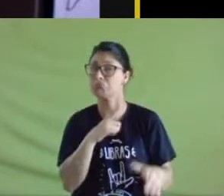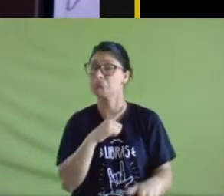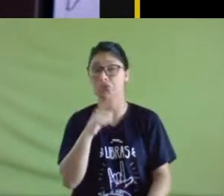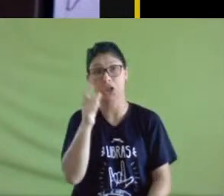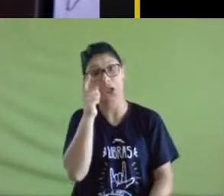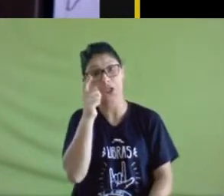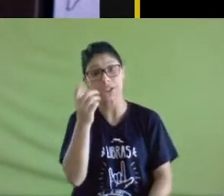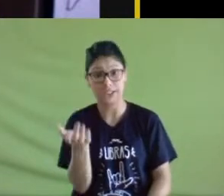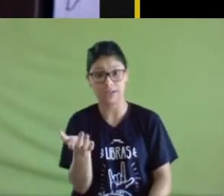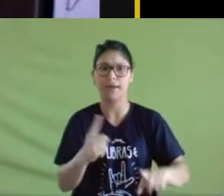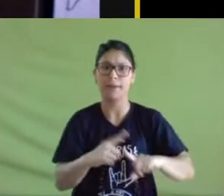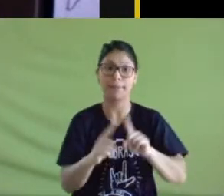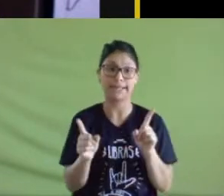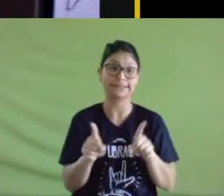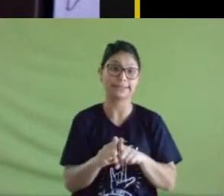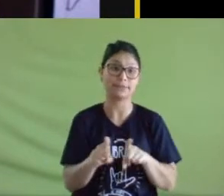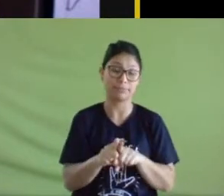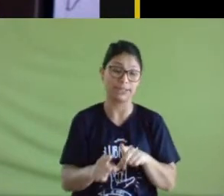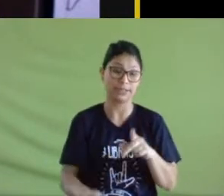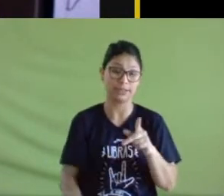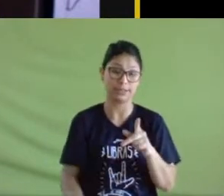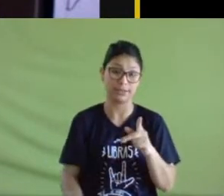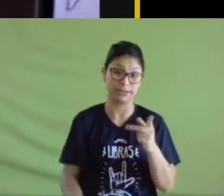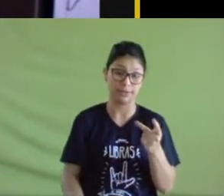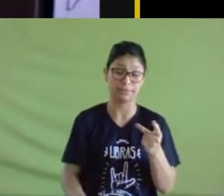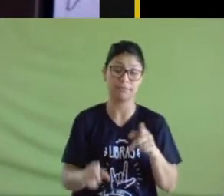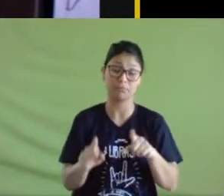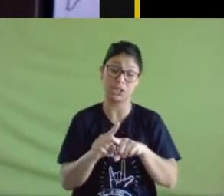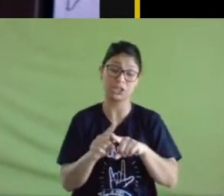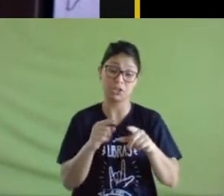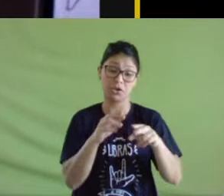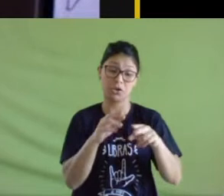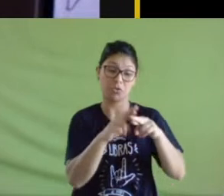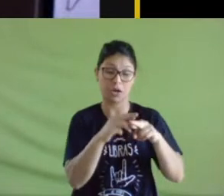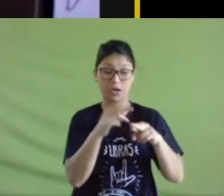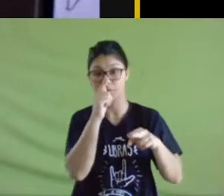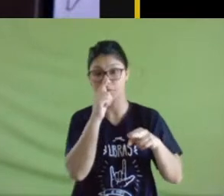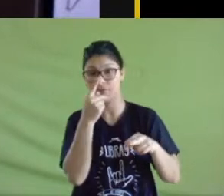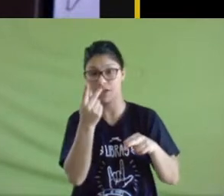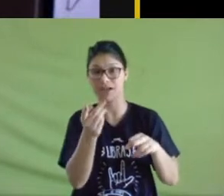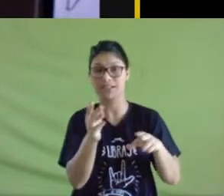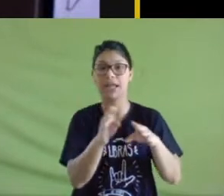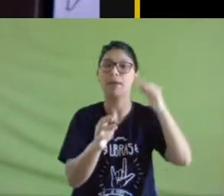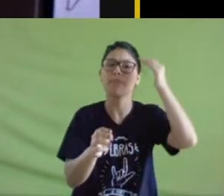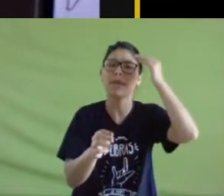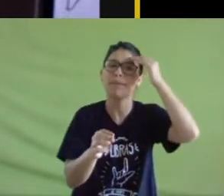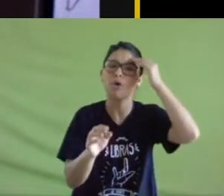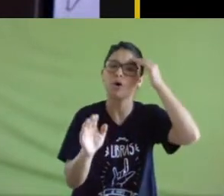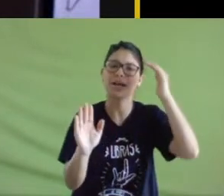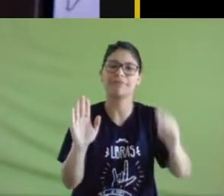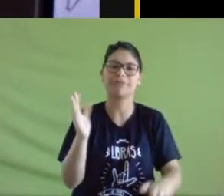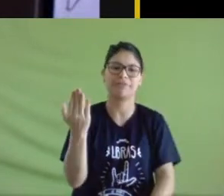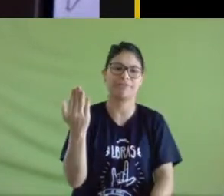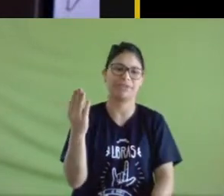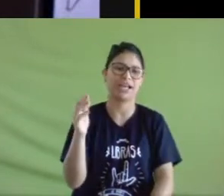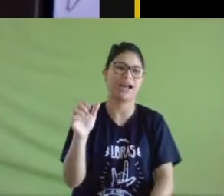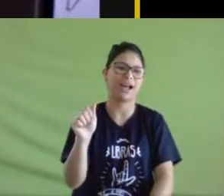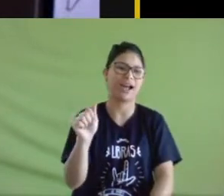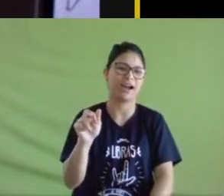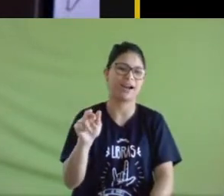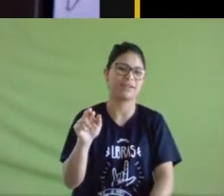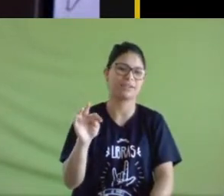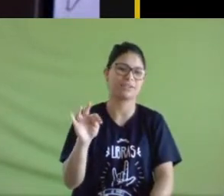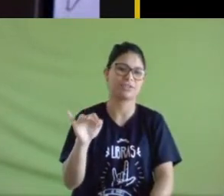que existe também, os gregos e os romanos inventaram, uma memória artificial, que é